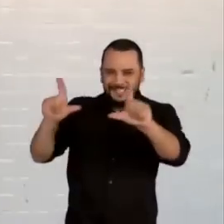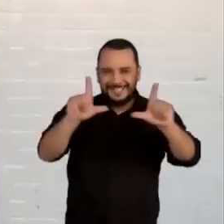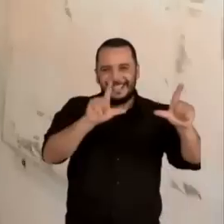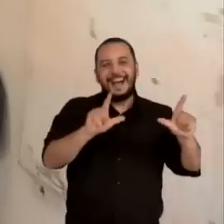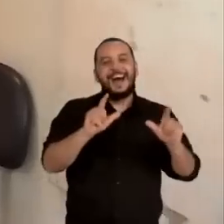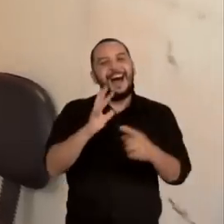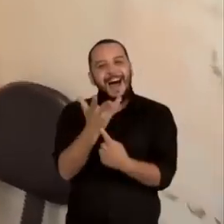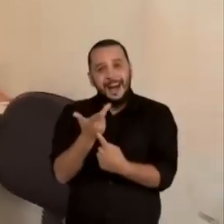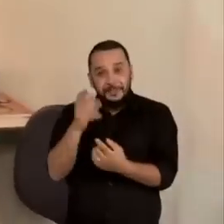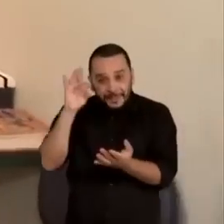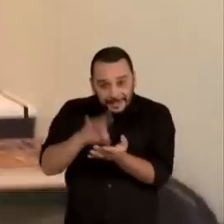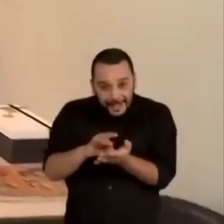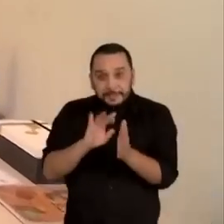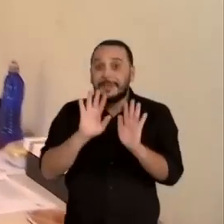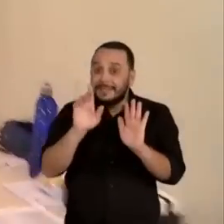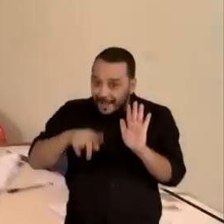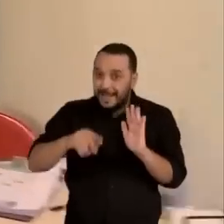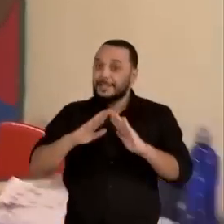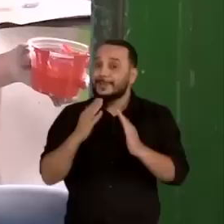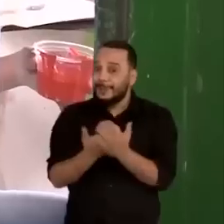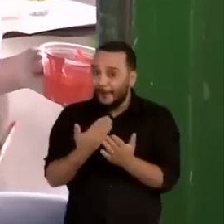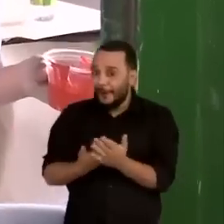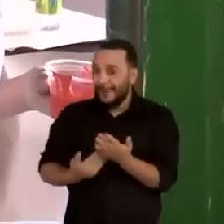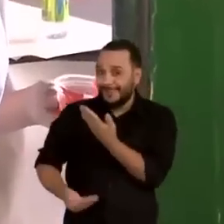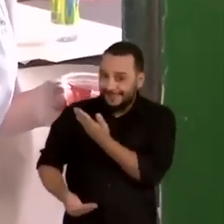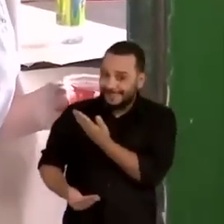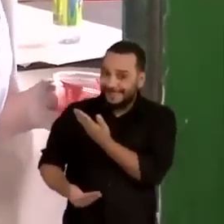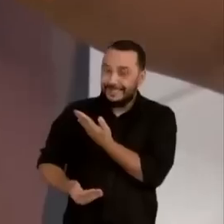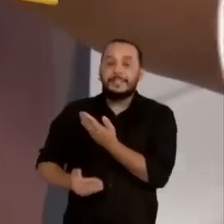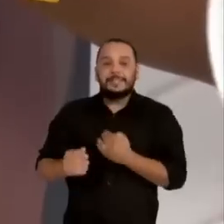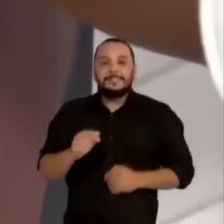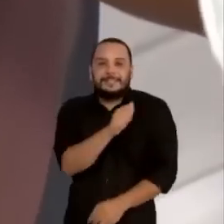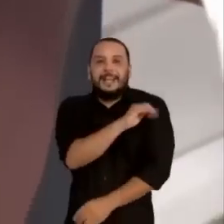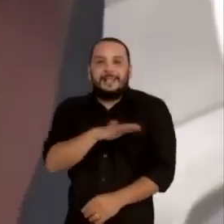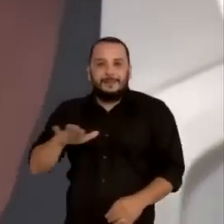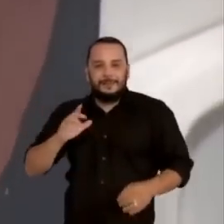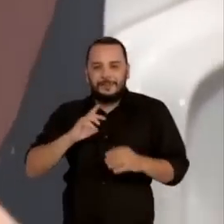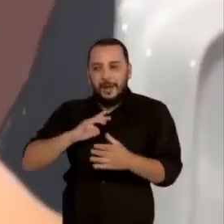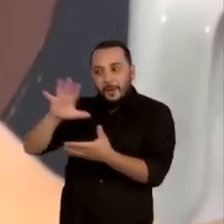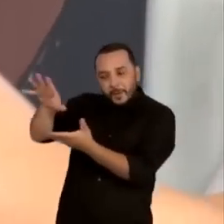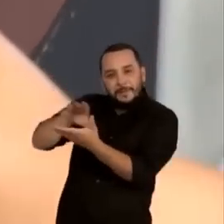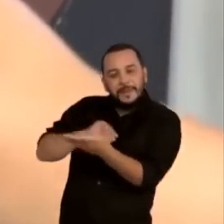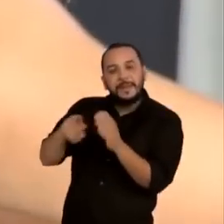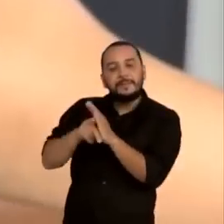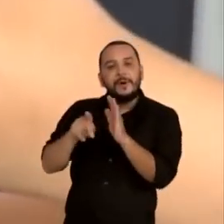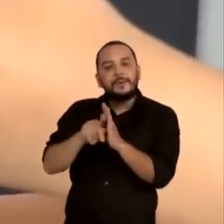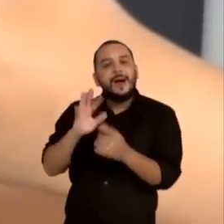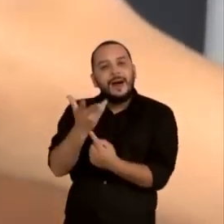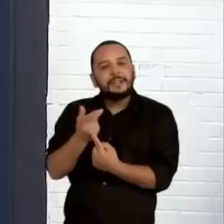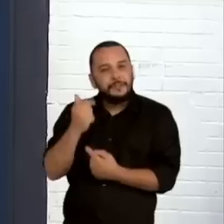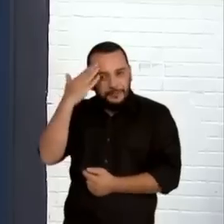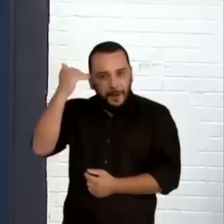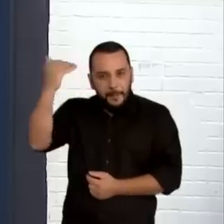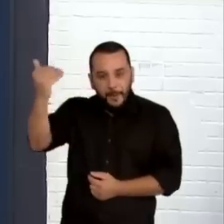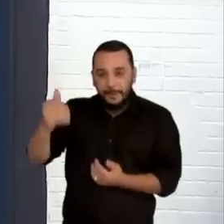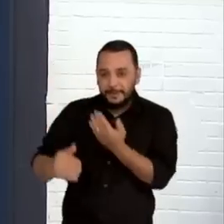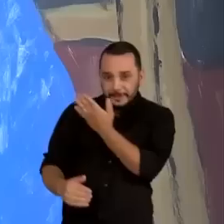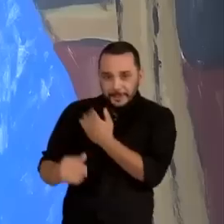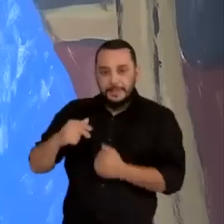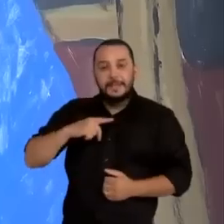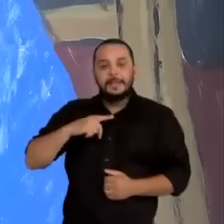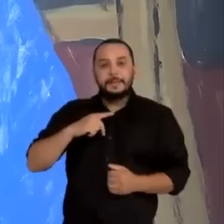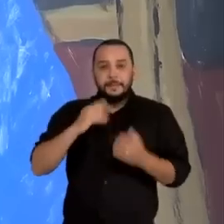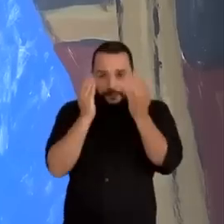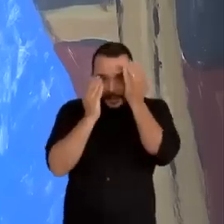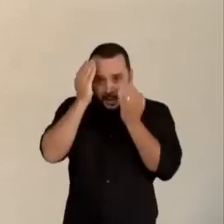arte, mas é o corredor de uma escola. Aqui, os alunos reproduzem obras de artistas famosos nas portas. Tem